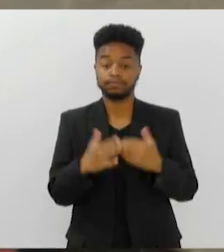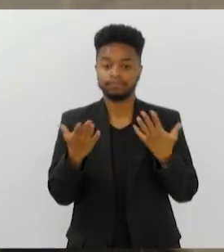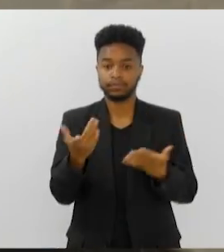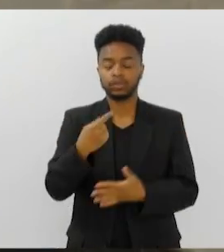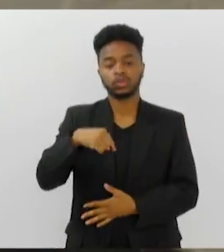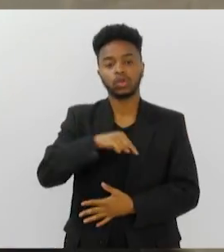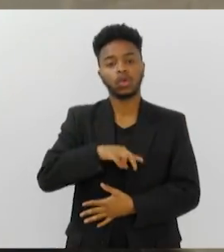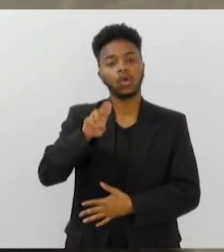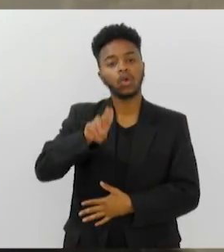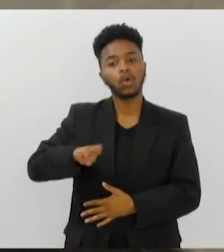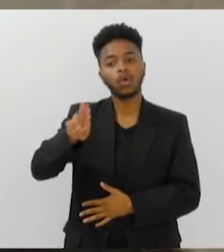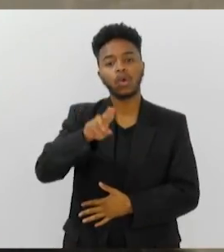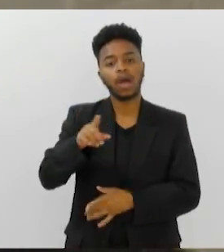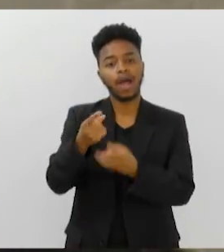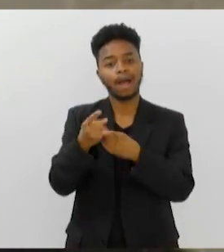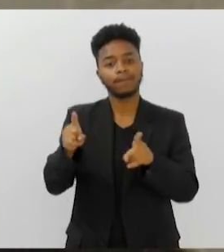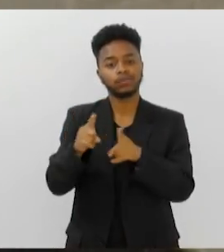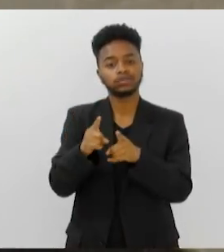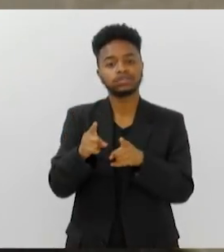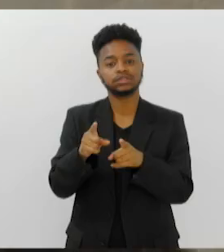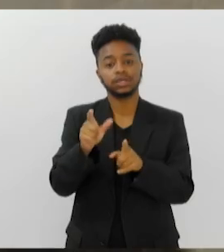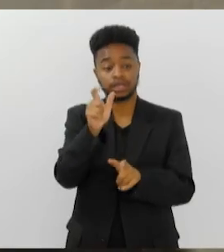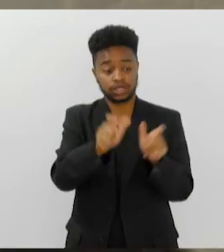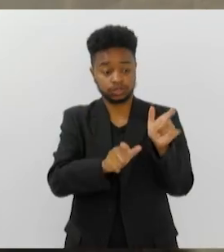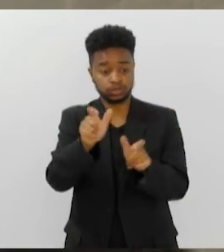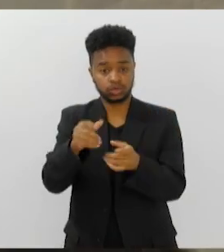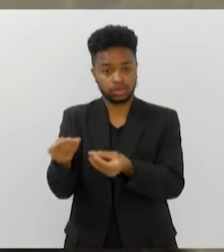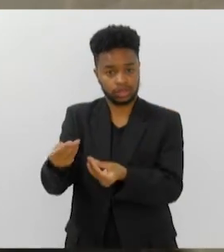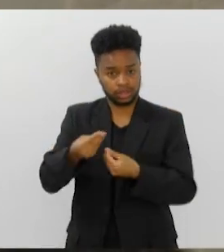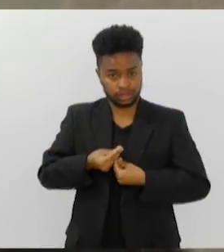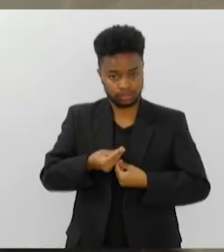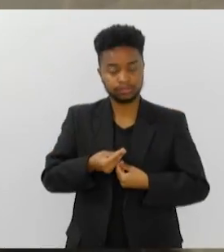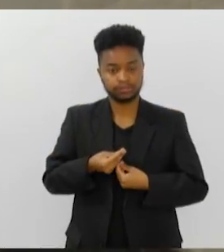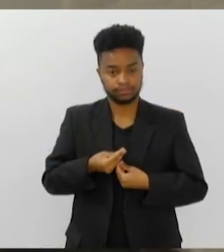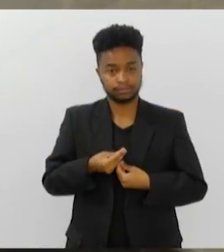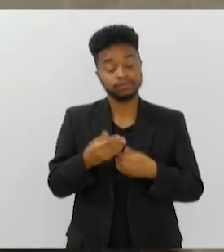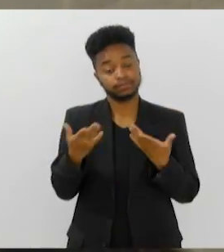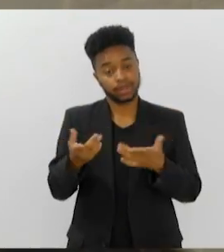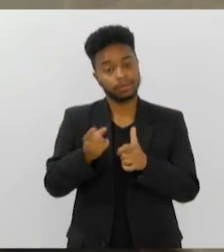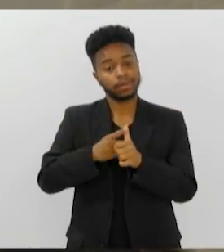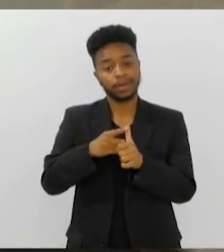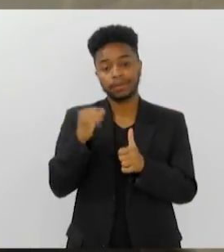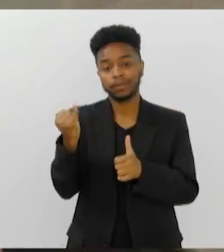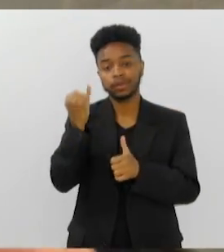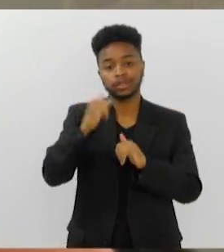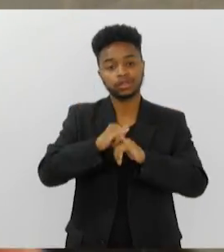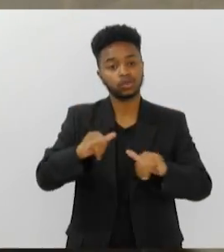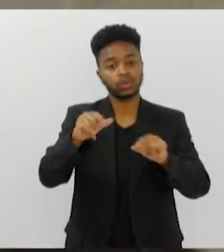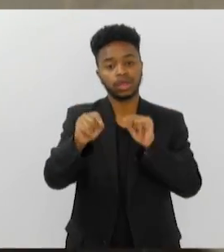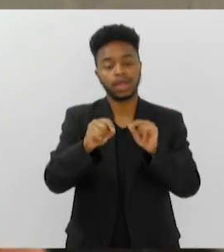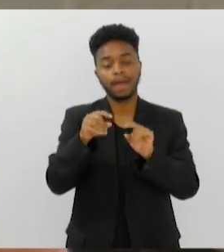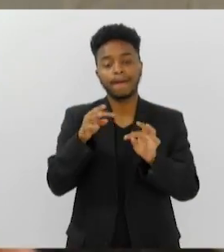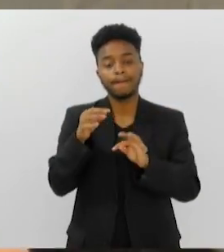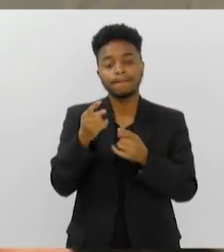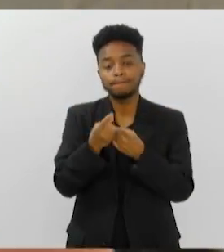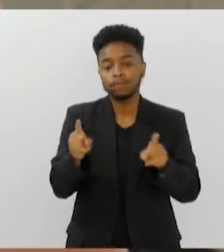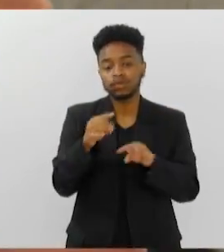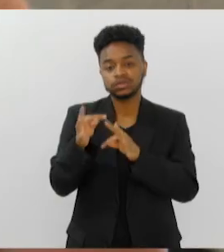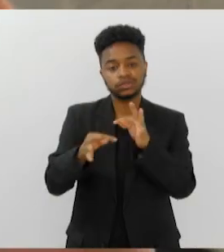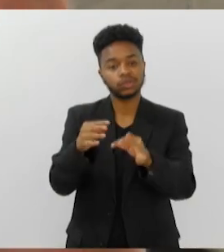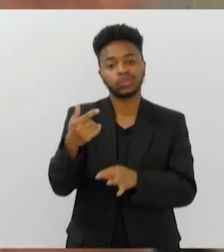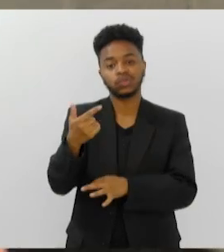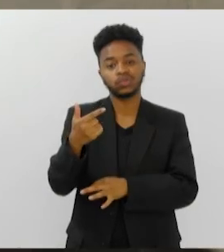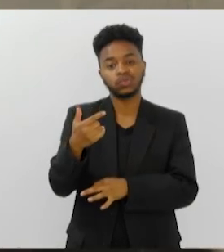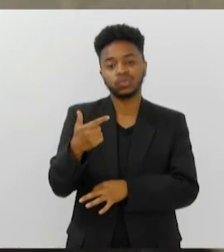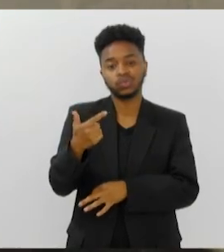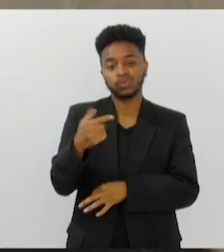a música que o paciente traz. Em primeiro lugar, é fundamental dizer que a musicoterapia não existe se ela não estiver